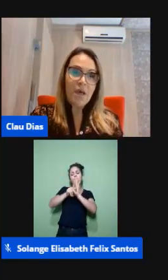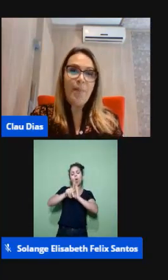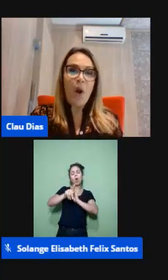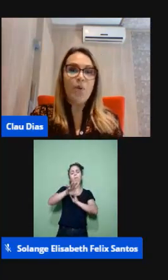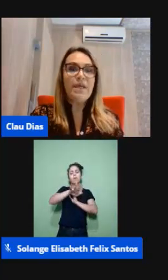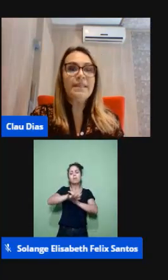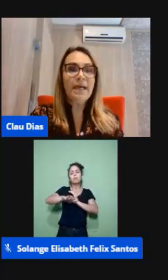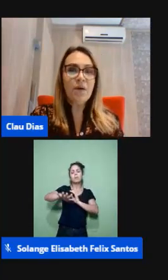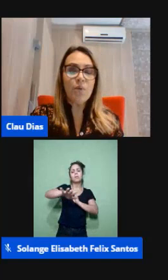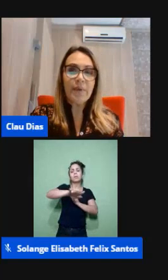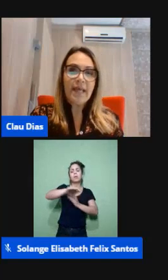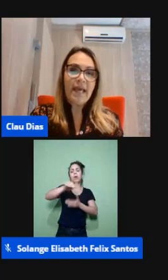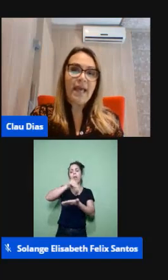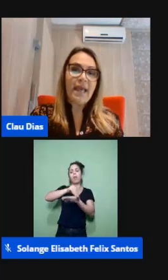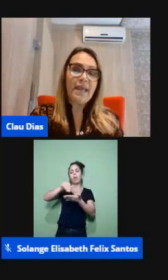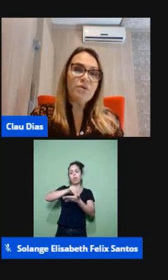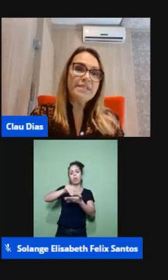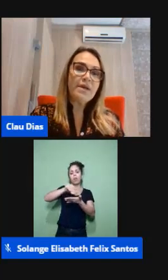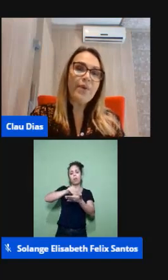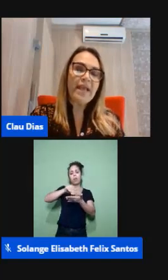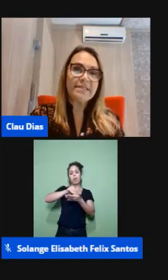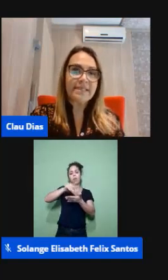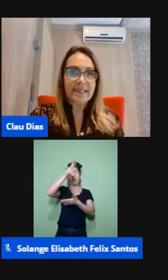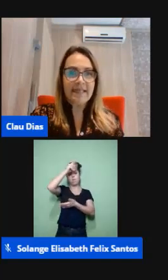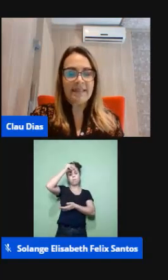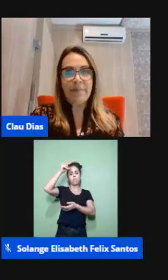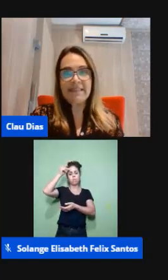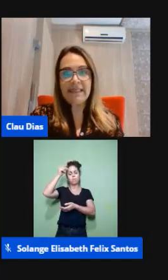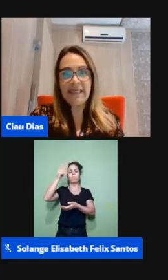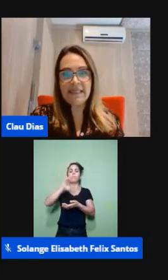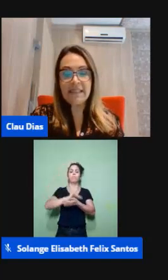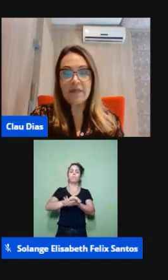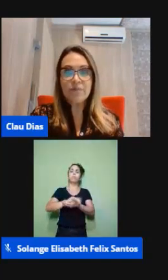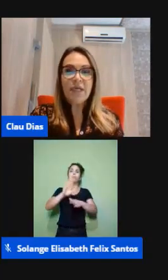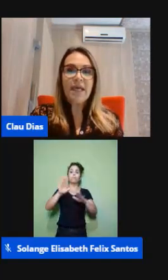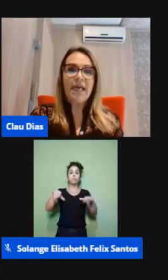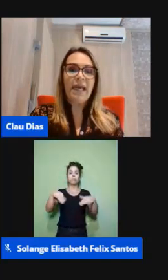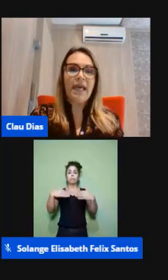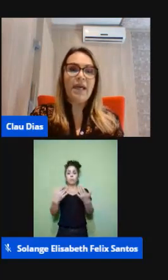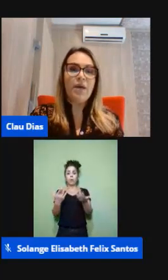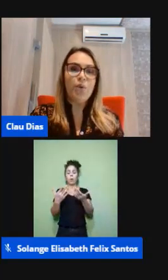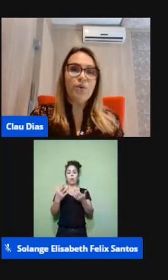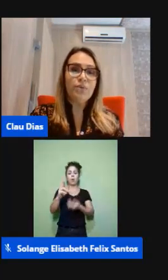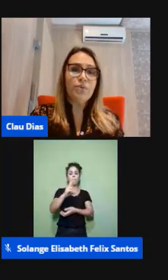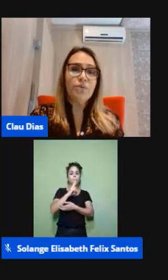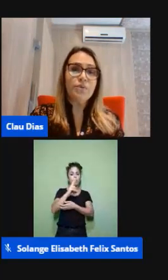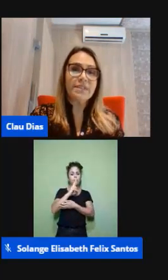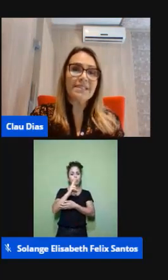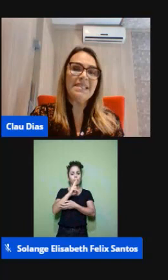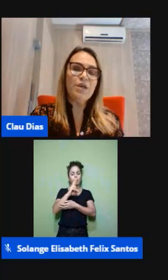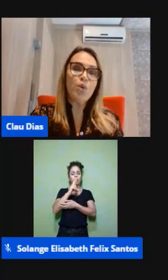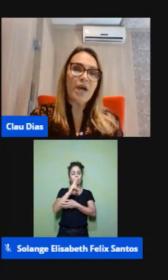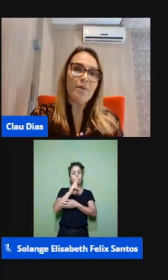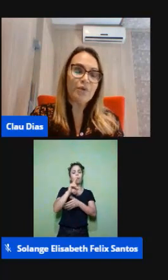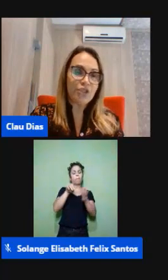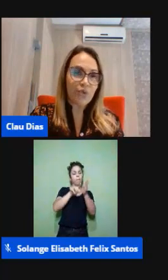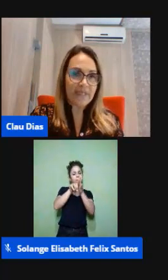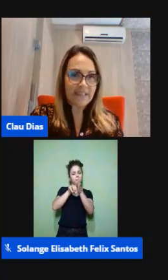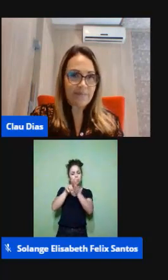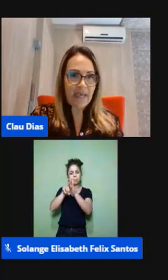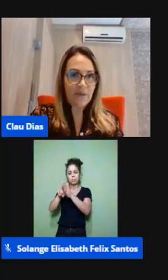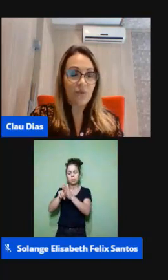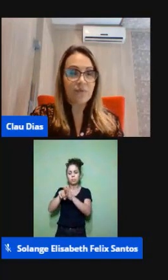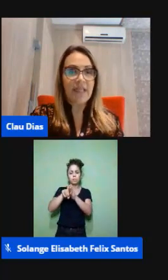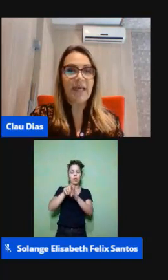rede. Bom, então, em consequência dessa pesquisa, os 5 campos